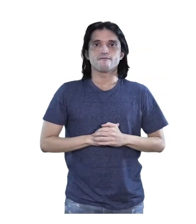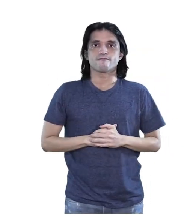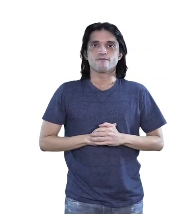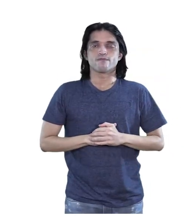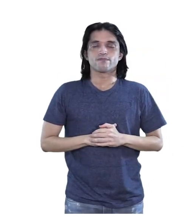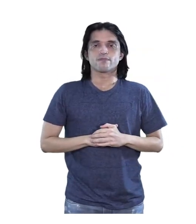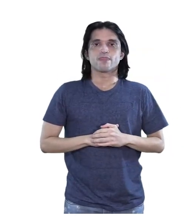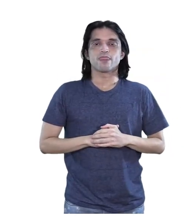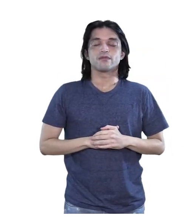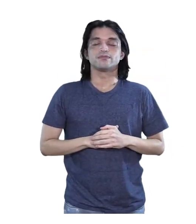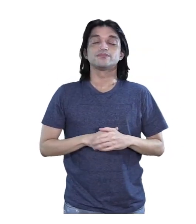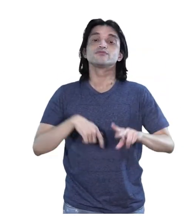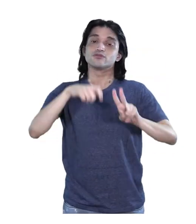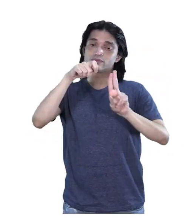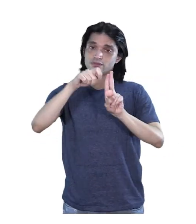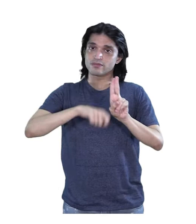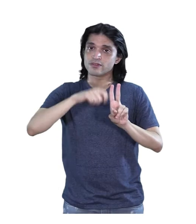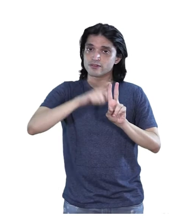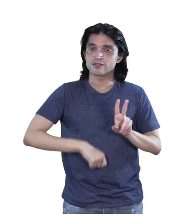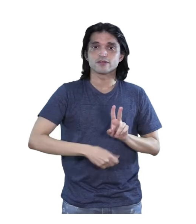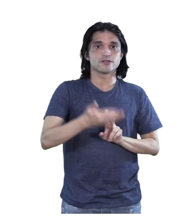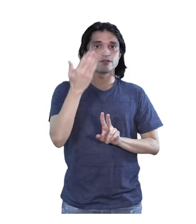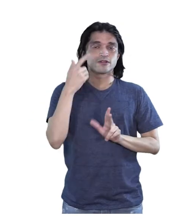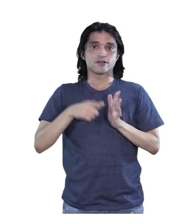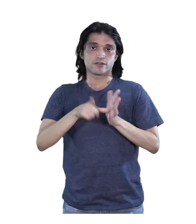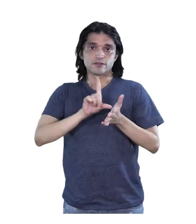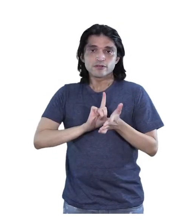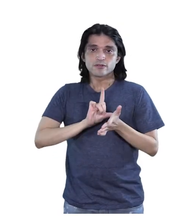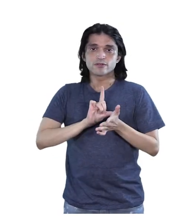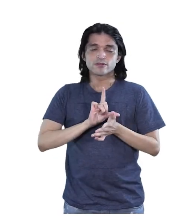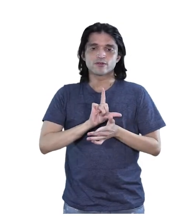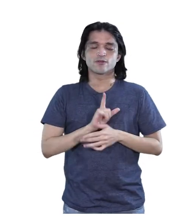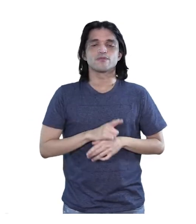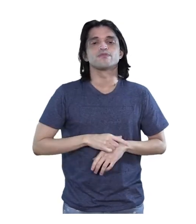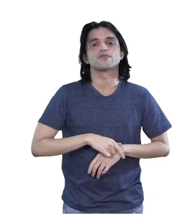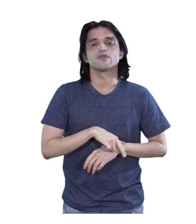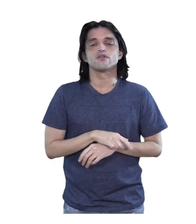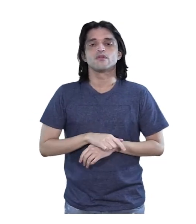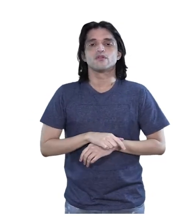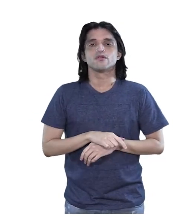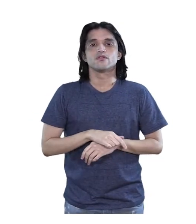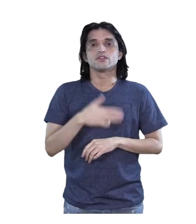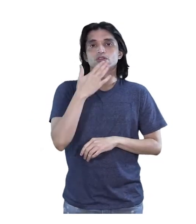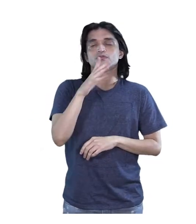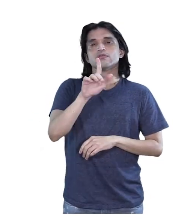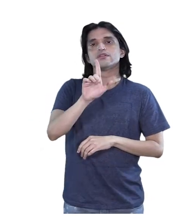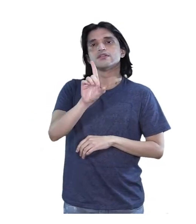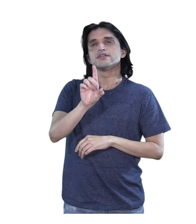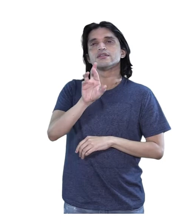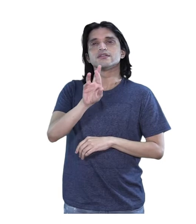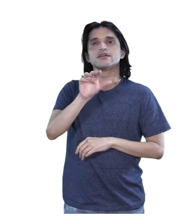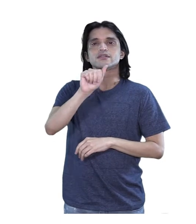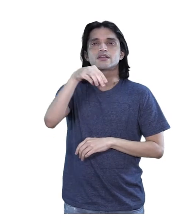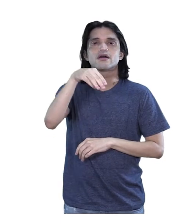Como já vimos no bimestre anterior, o gênero dramático, diferente do que geralmente se pensa, não